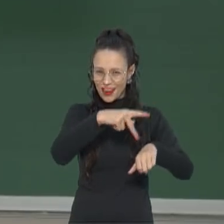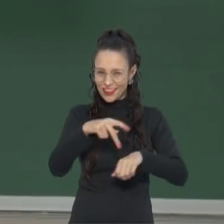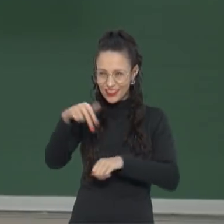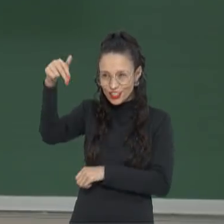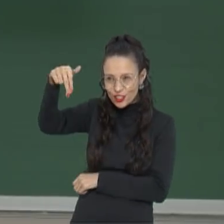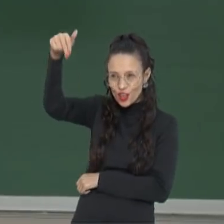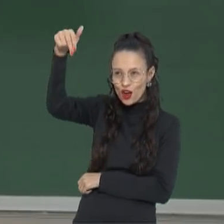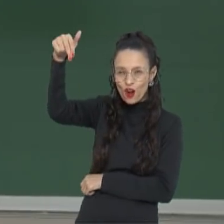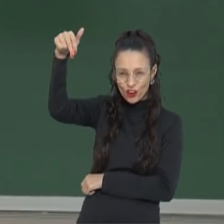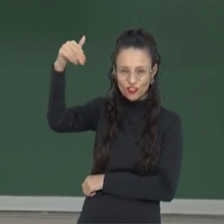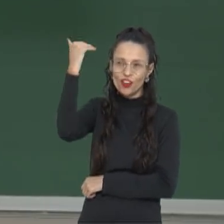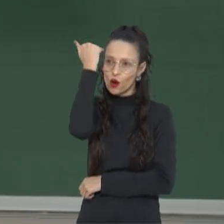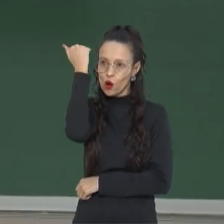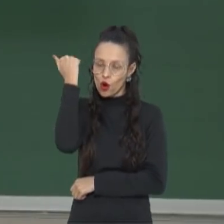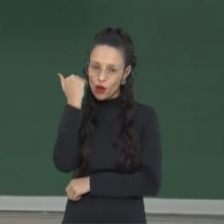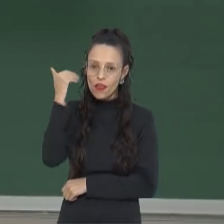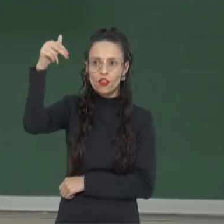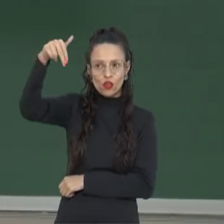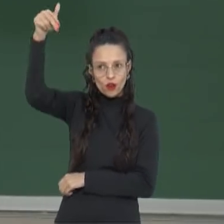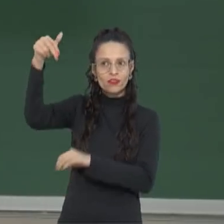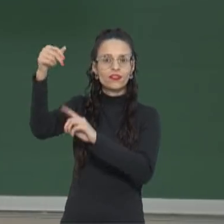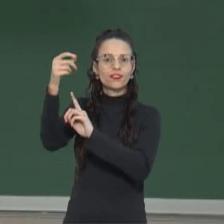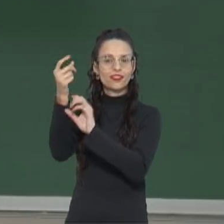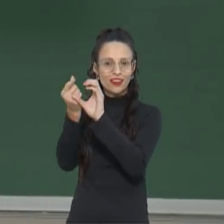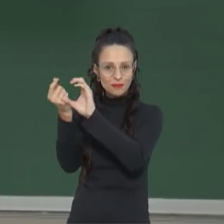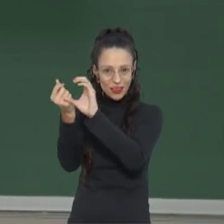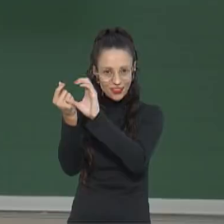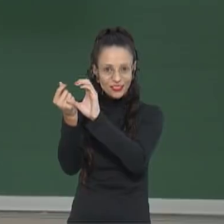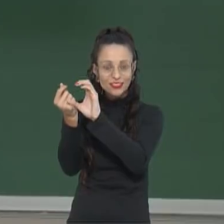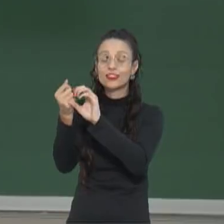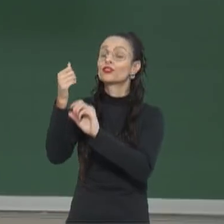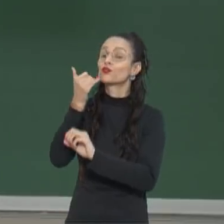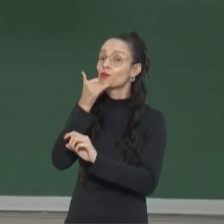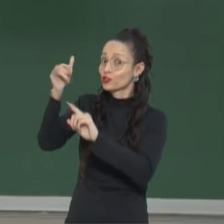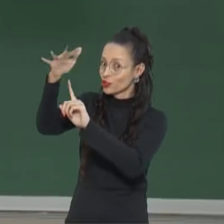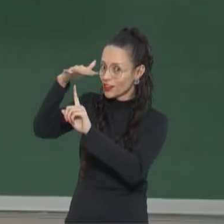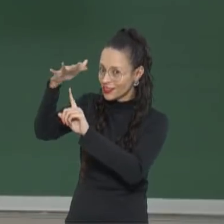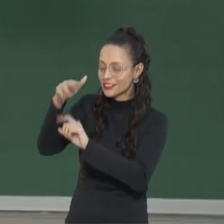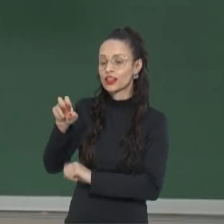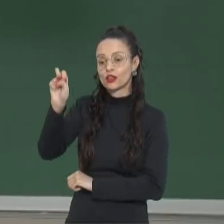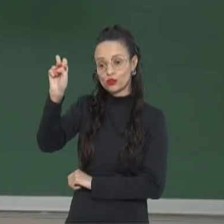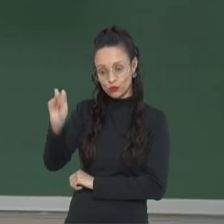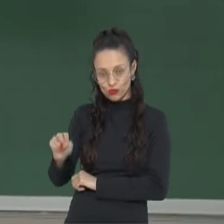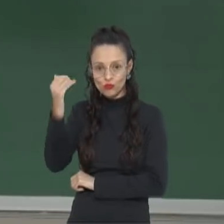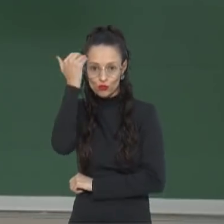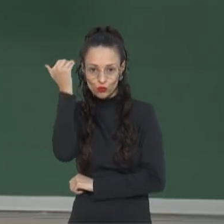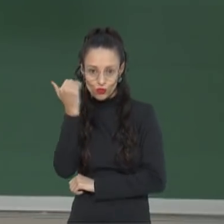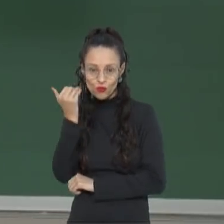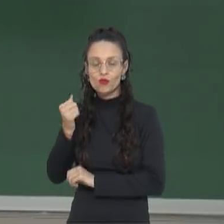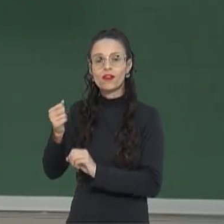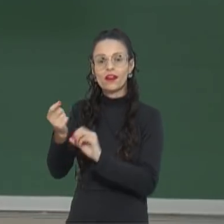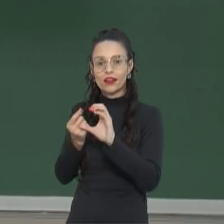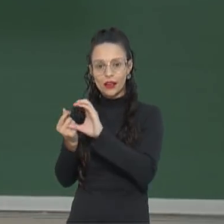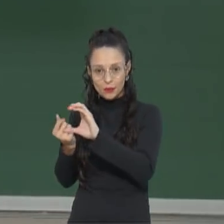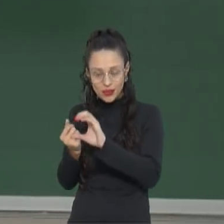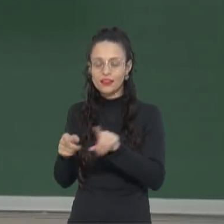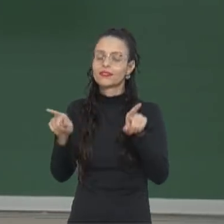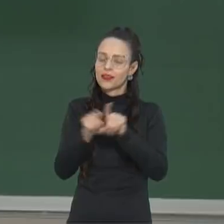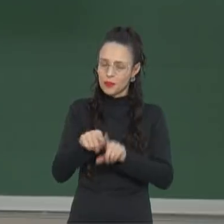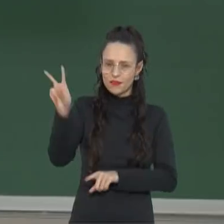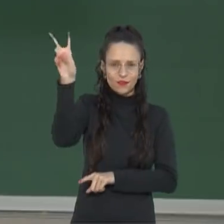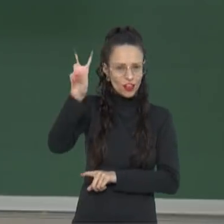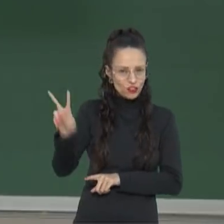capitalistas. Lembra? Coreia do Norte, capitalista, Coreia do Norte, socialista, Coreia do Sul, capitalista. Vietnã do